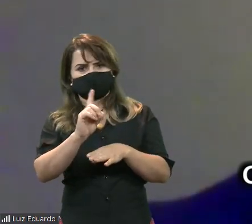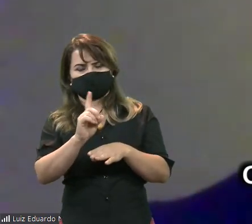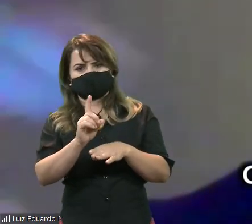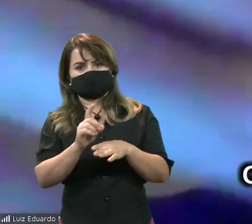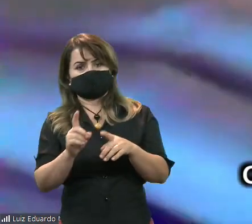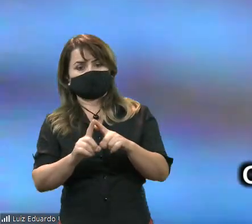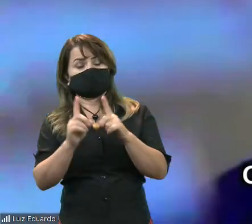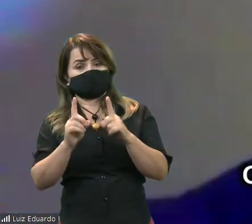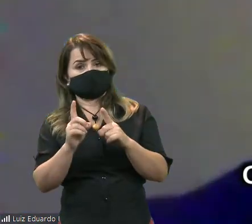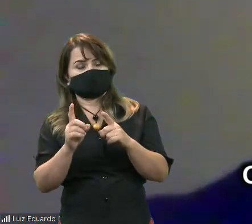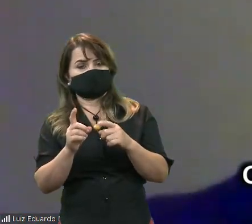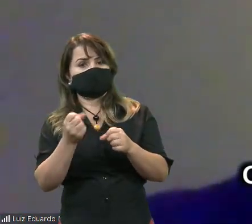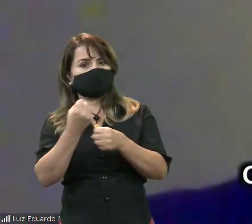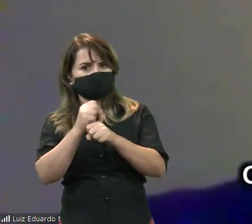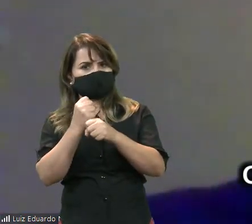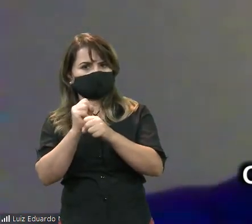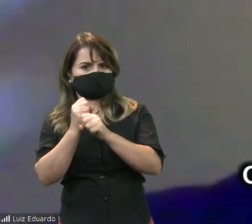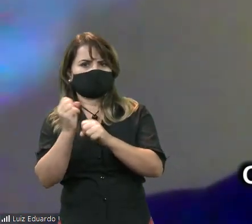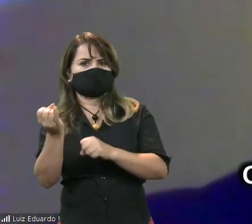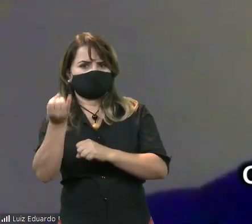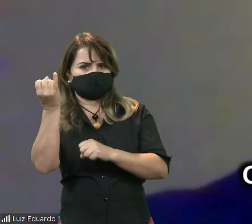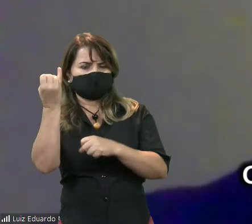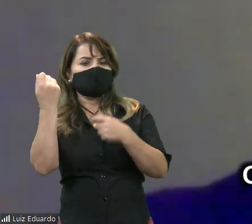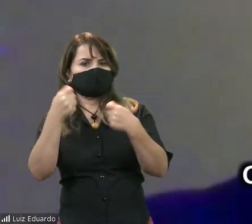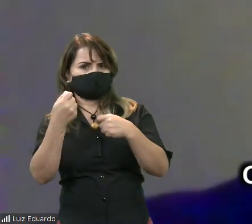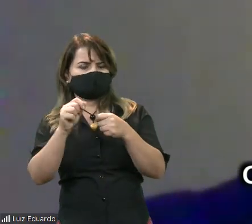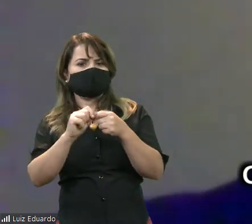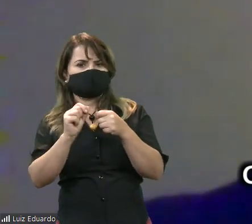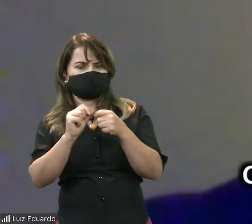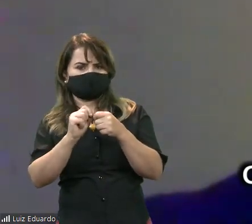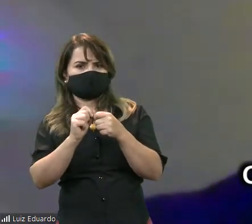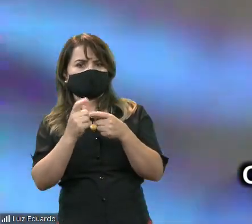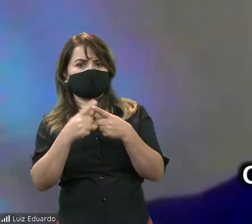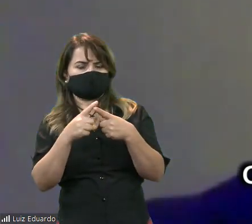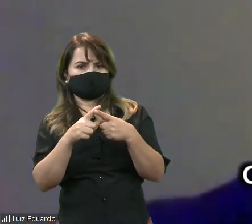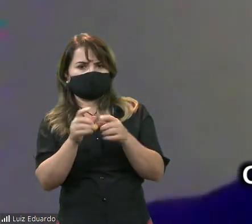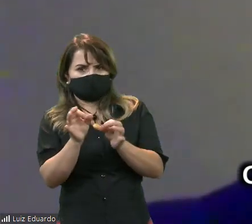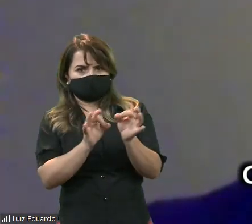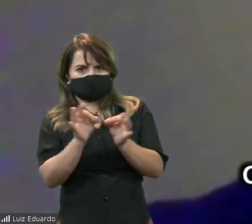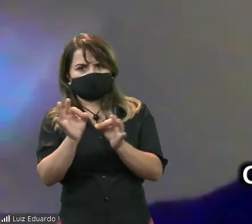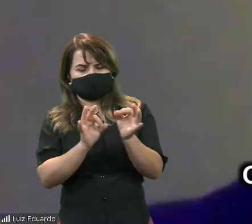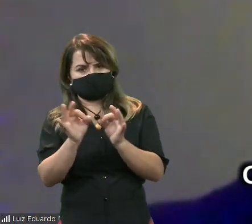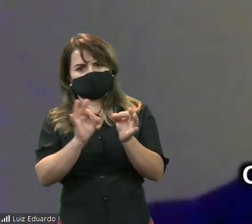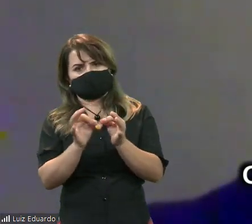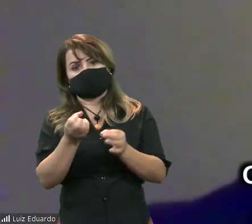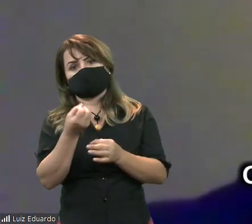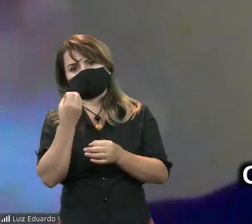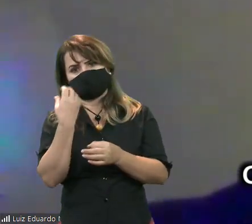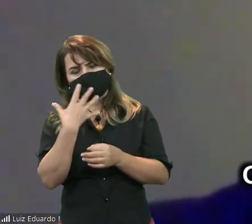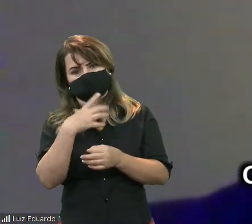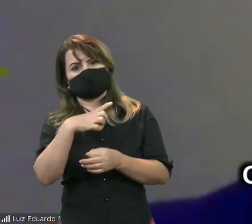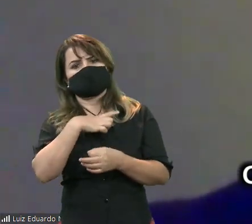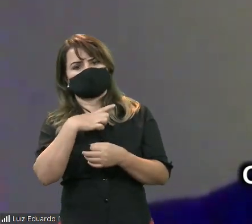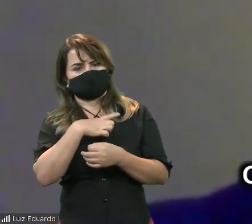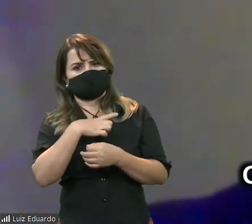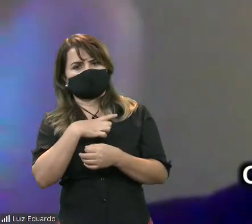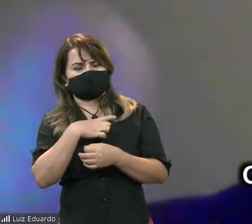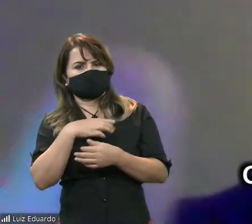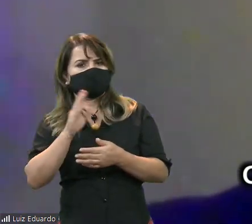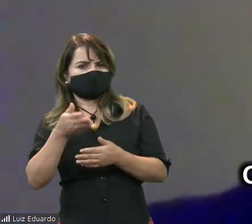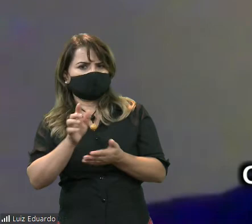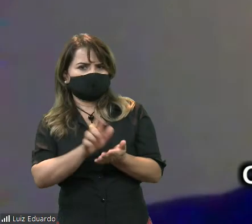porque já tivemos projeto que não falta, bons projetos que foram feitos pelo Laerte,